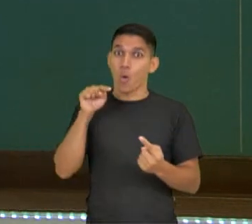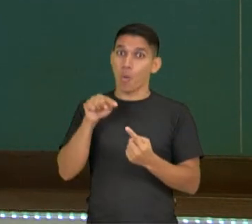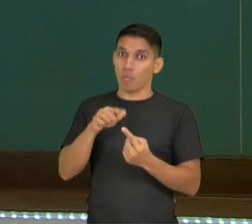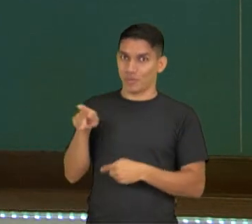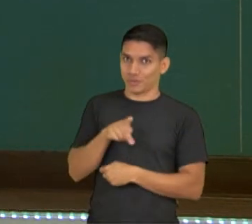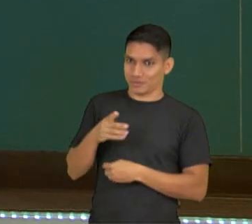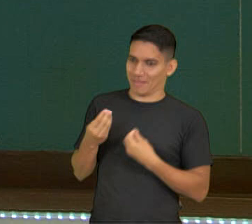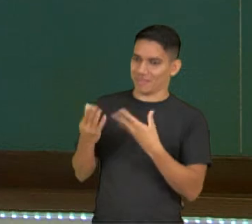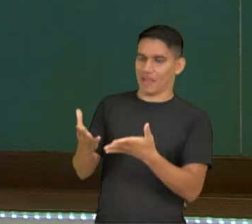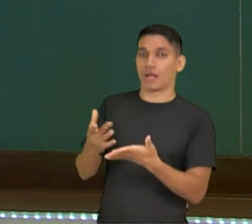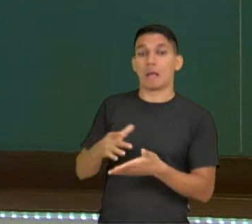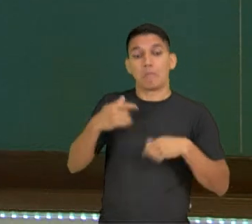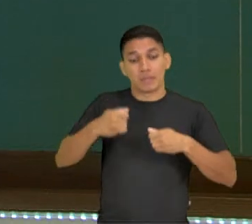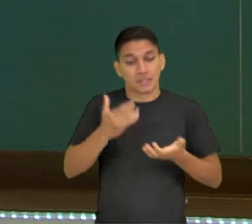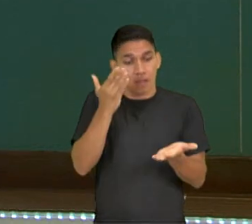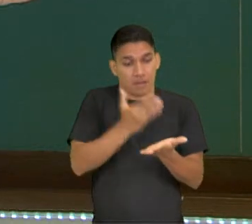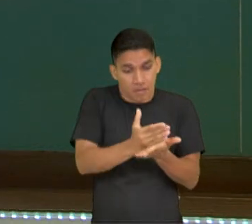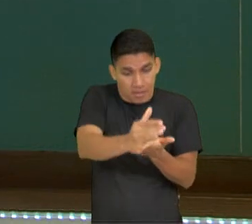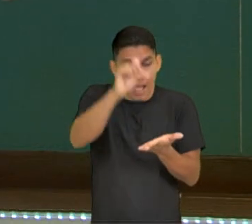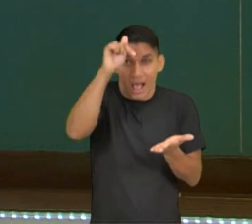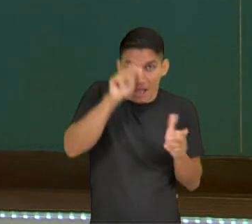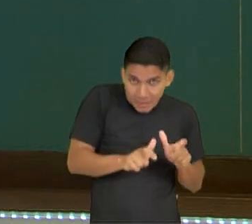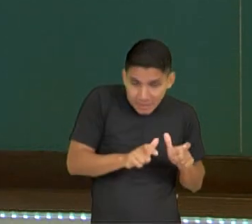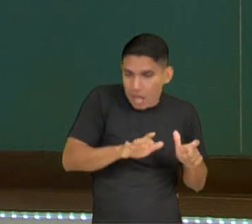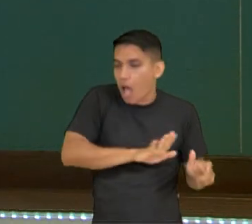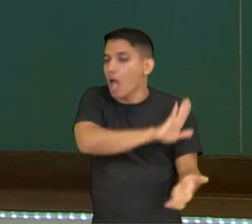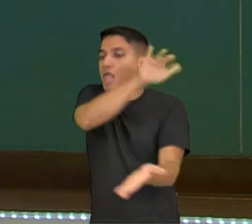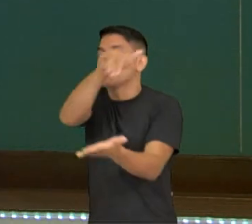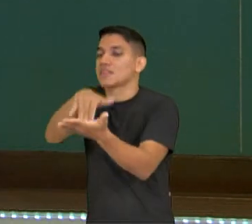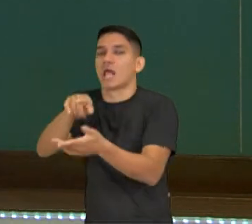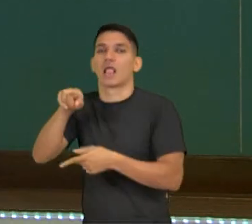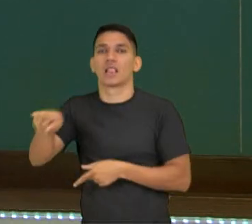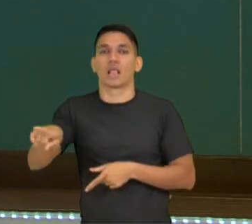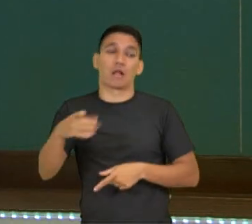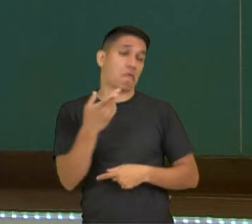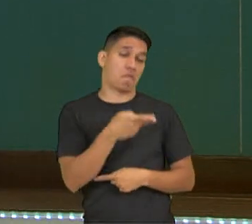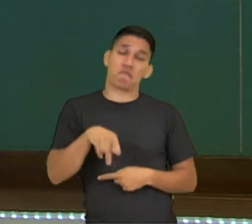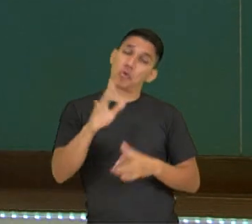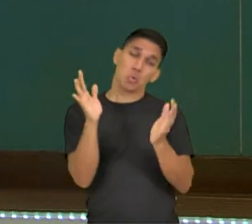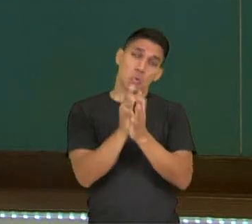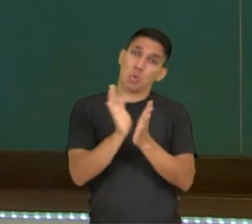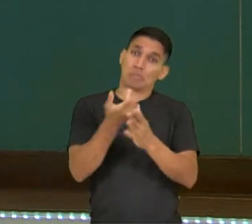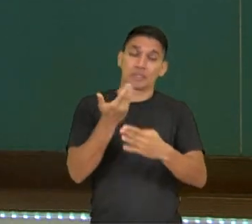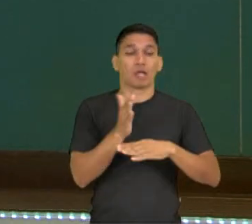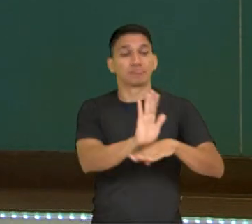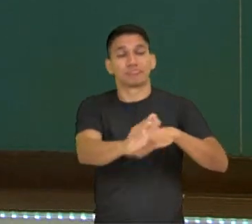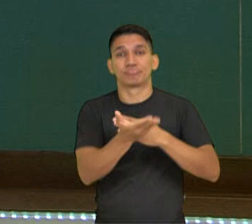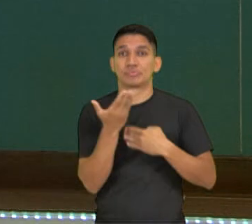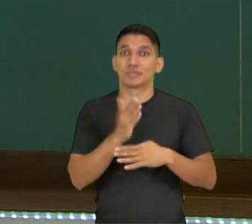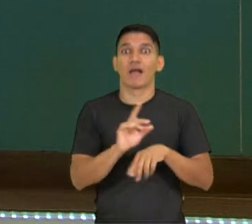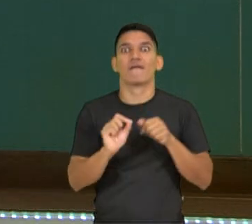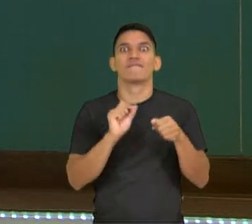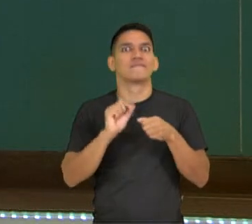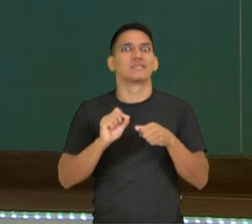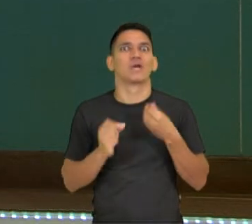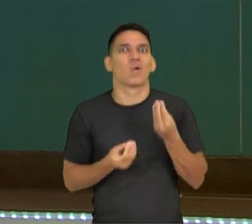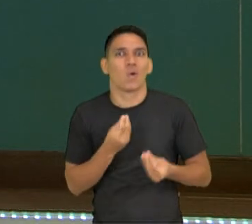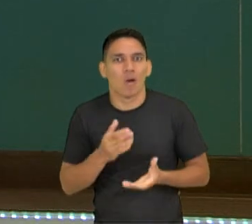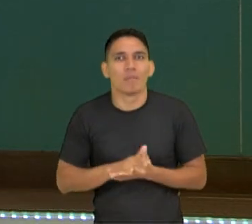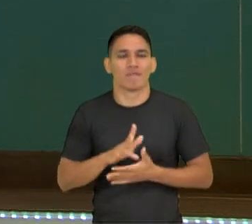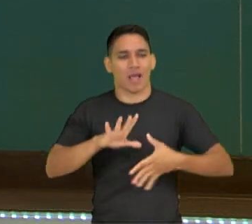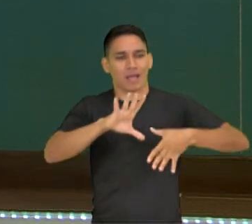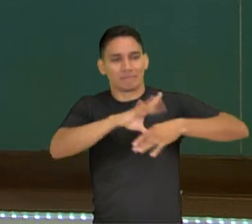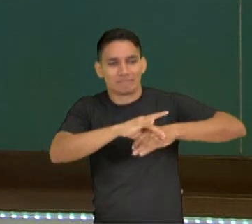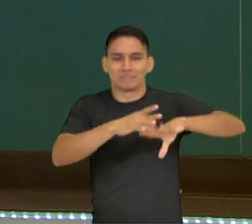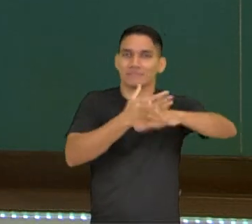tem que chegar de tal ponto até o outro ponto e vocês têm que se ajudar para chegar no outro ponto. Então, eles vão se tocar, vão se ajudar para chegar